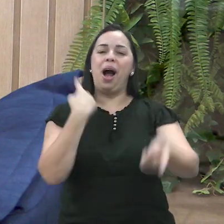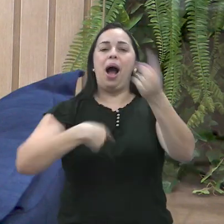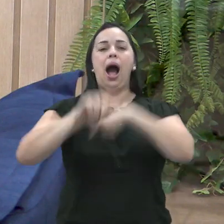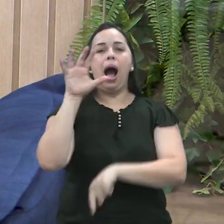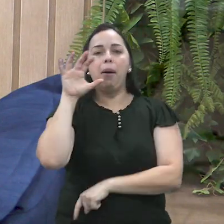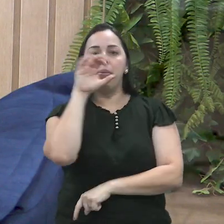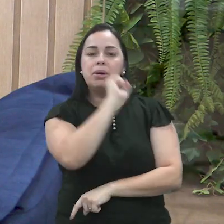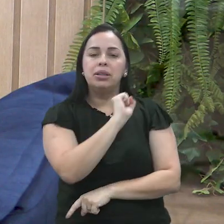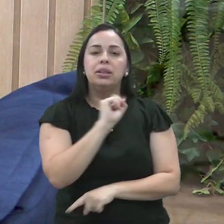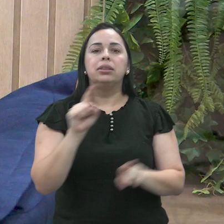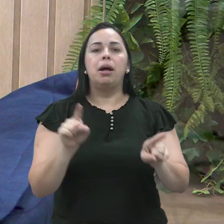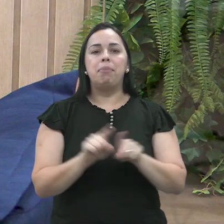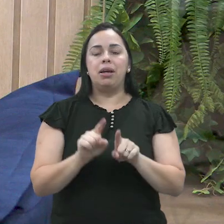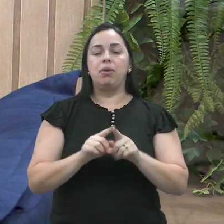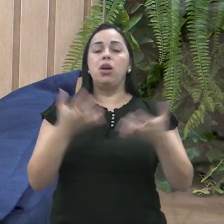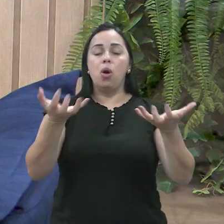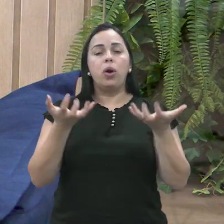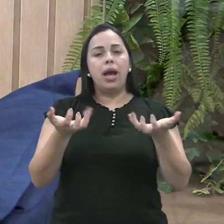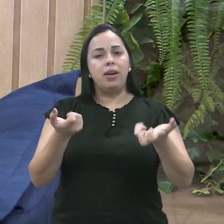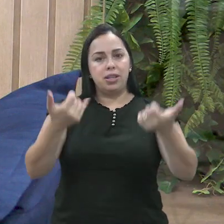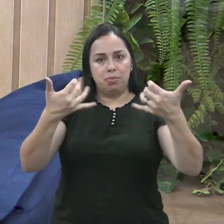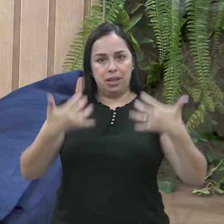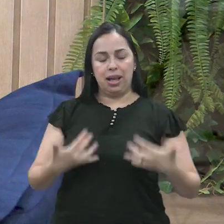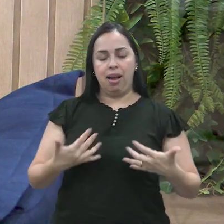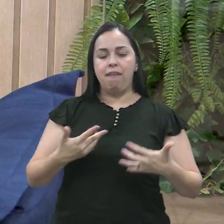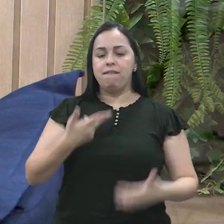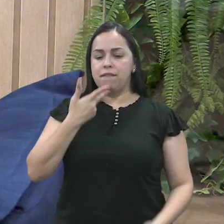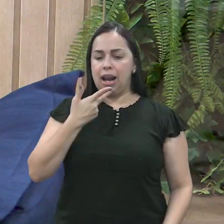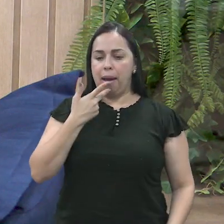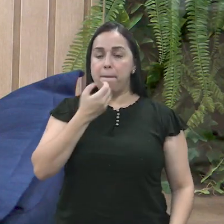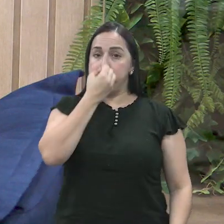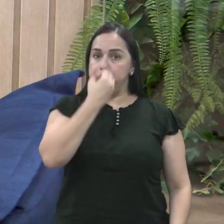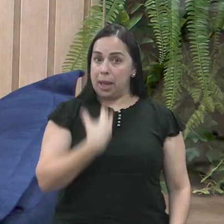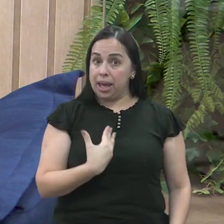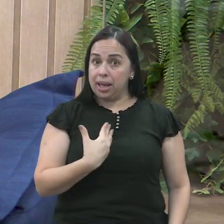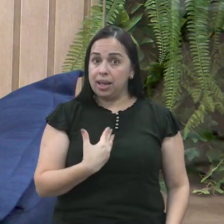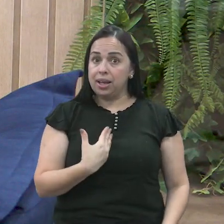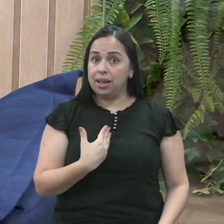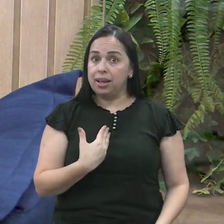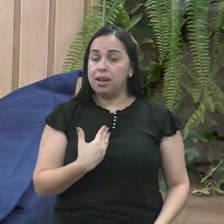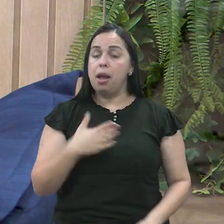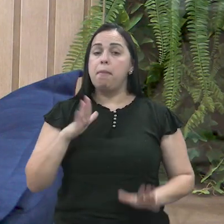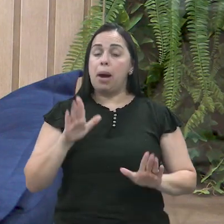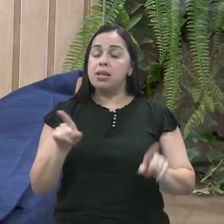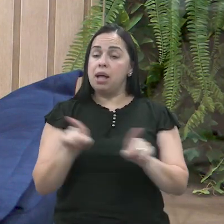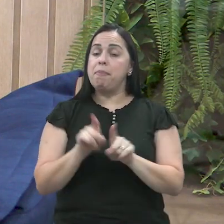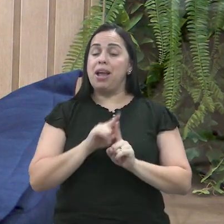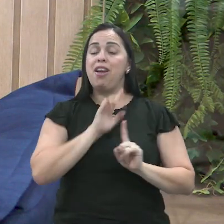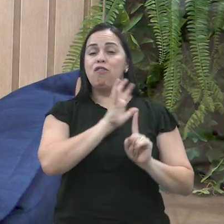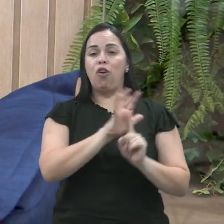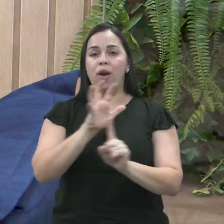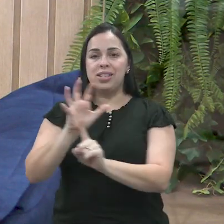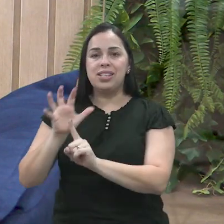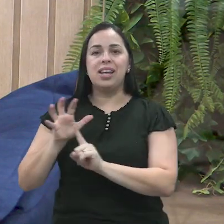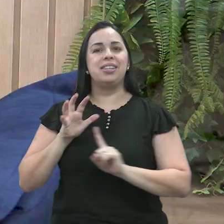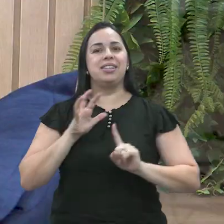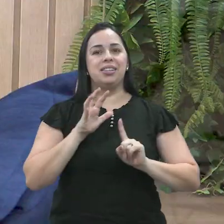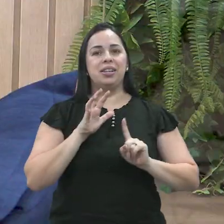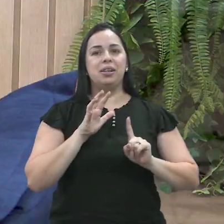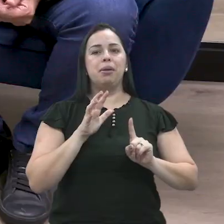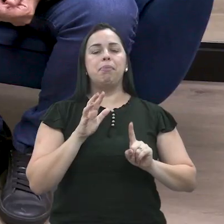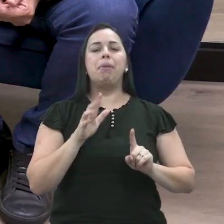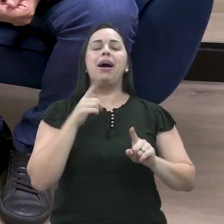com esse desafio de procurar falar bem, falar pouco e ao mesmo tempo falar muito com poucas